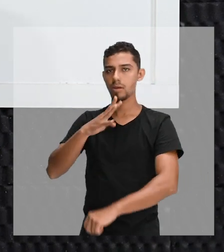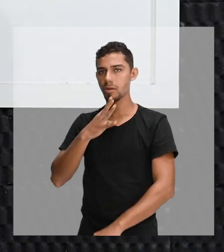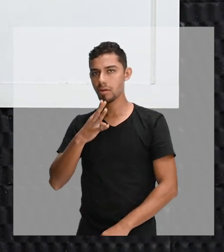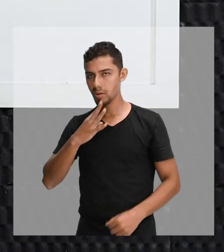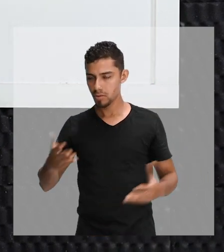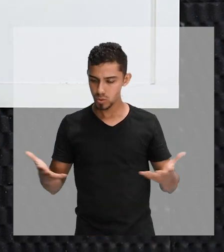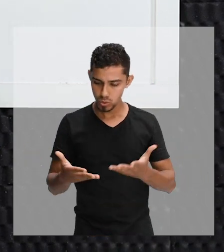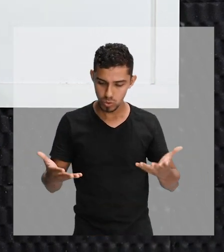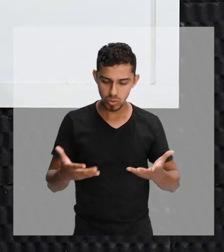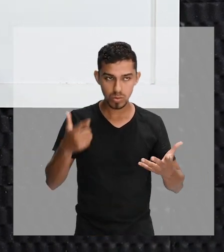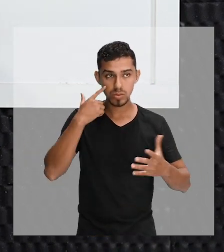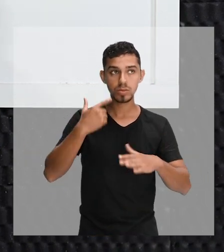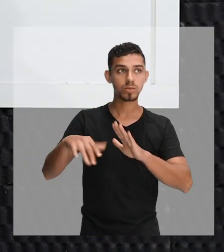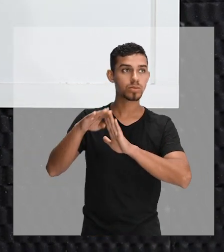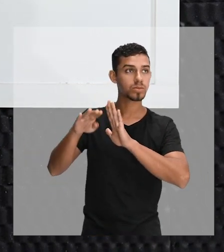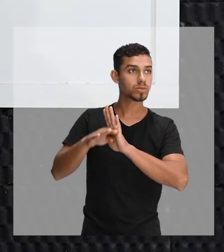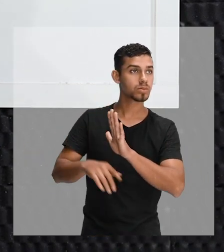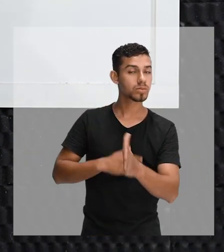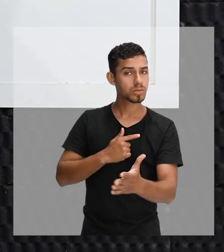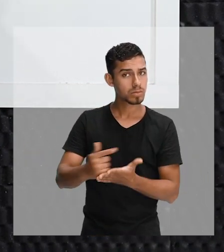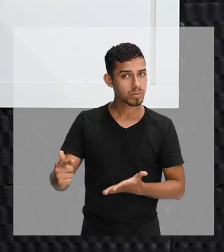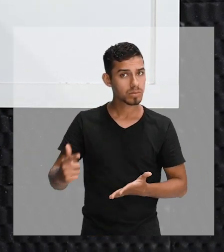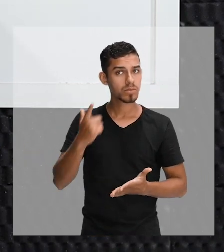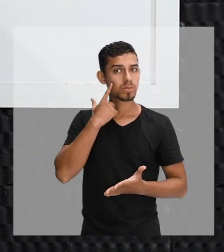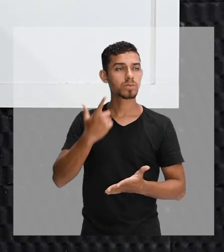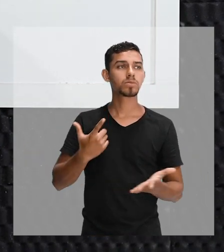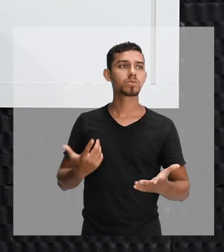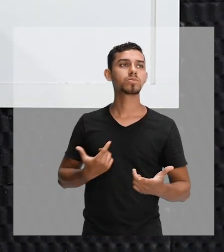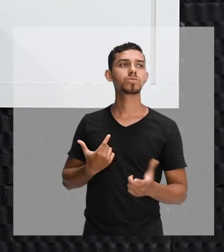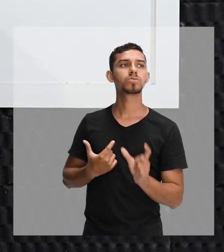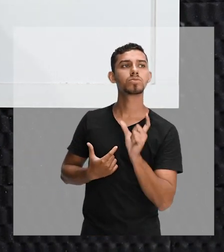está aqui em sua gênese, em crisálida, como